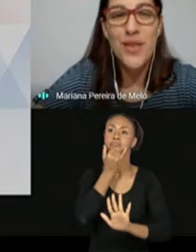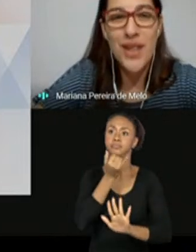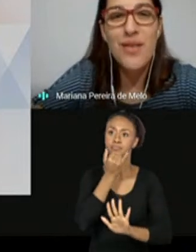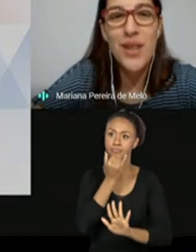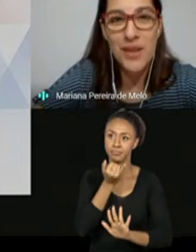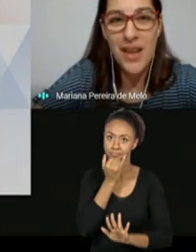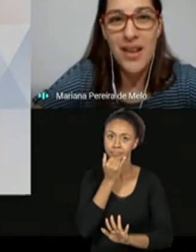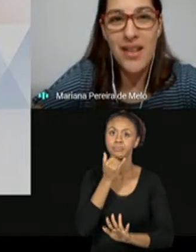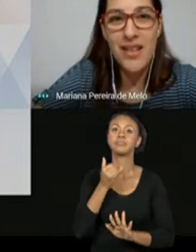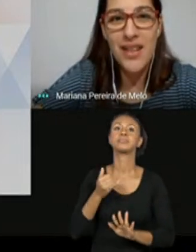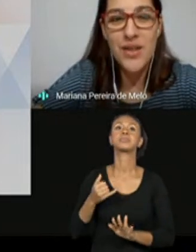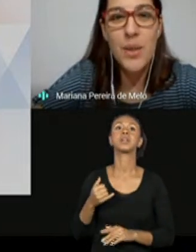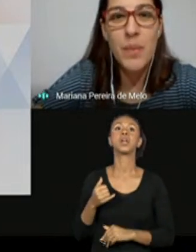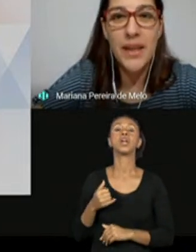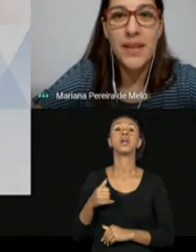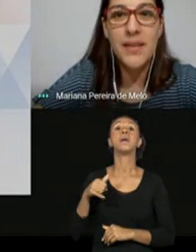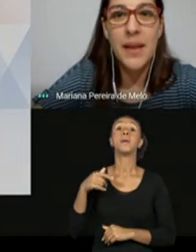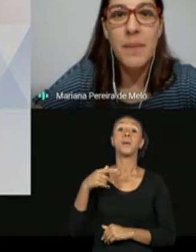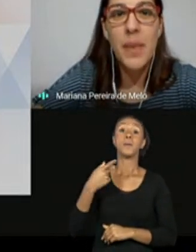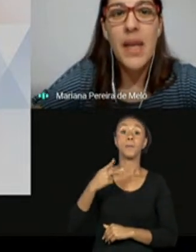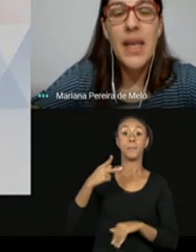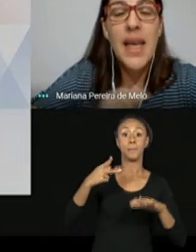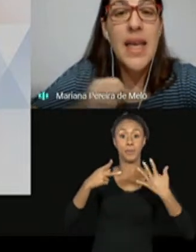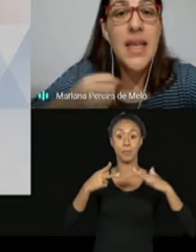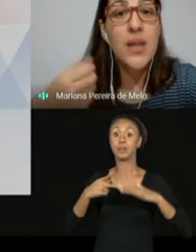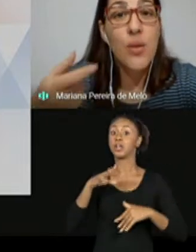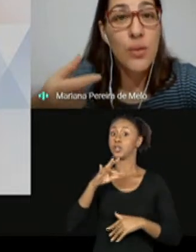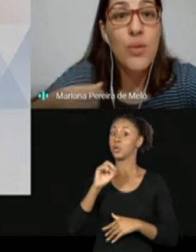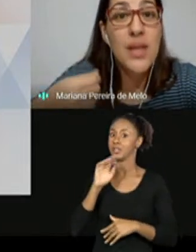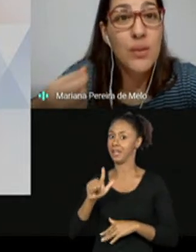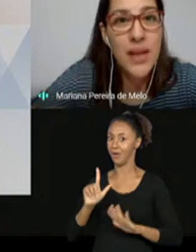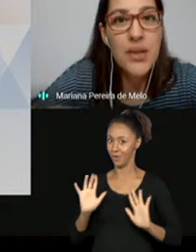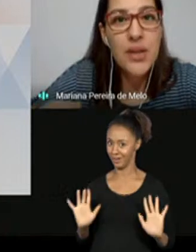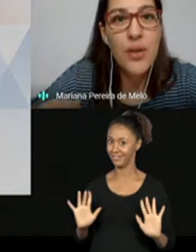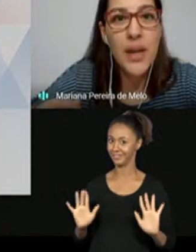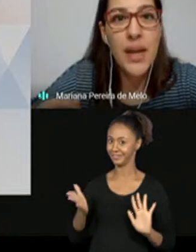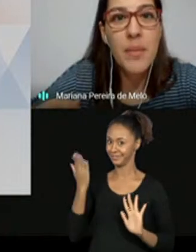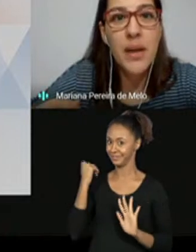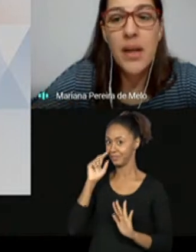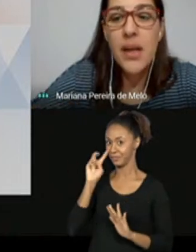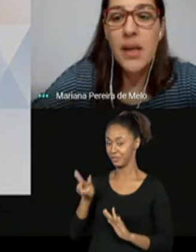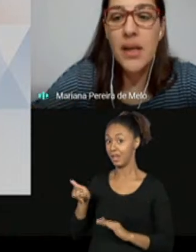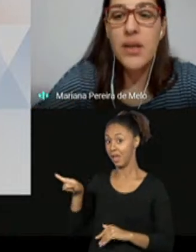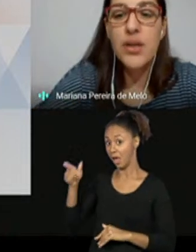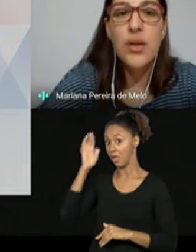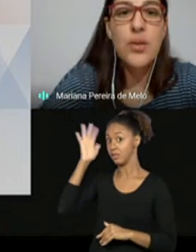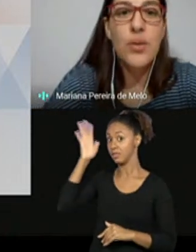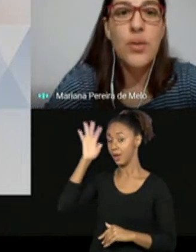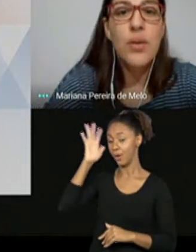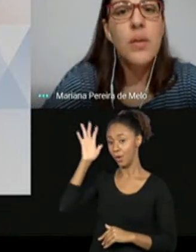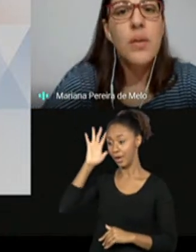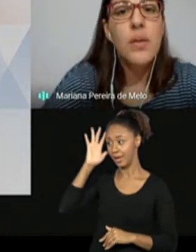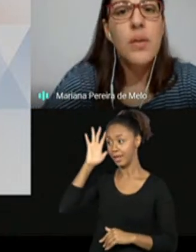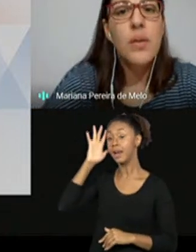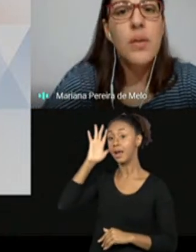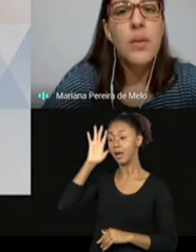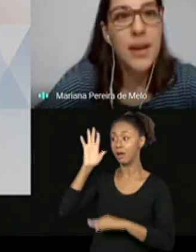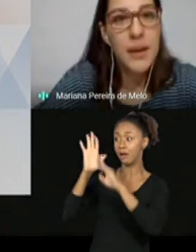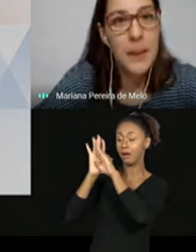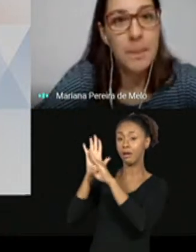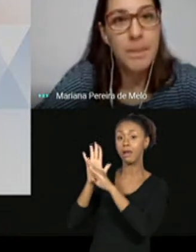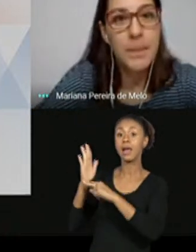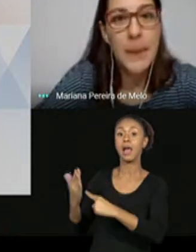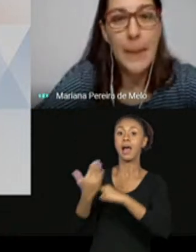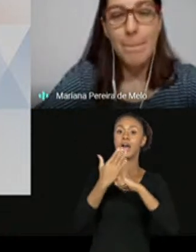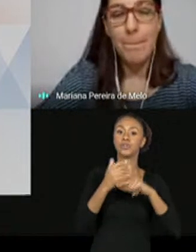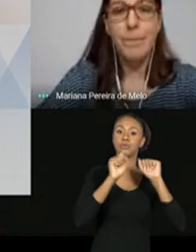total que vocês viram na disciplina, tá? E é esse conceito deste teorema que a gente usou para fazer esse item